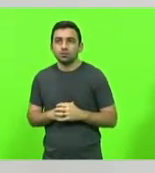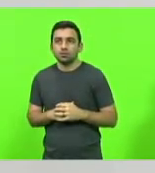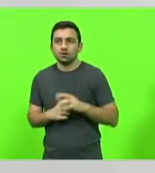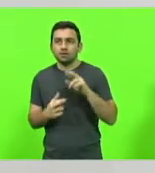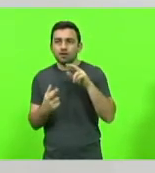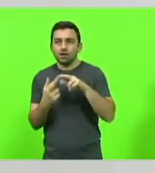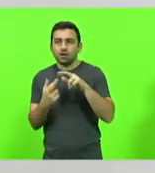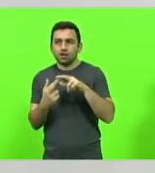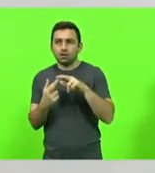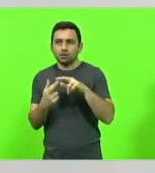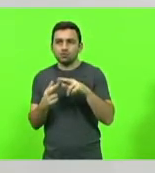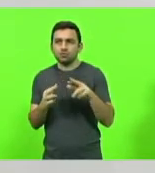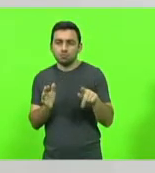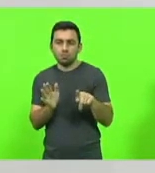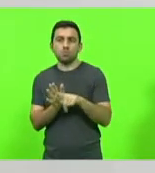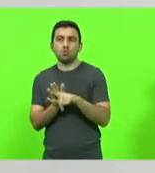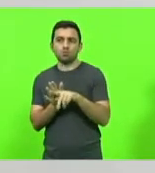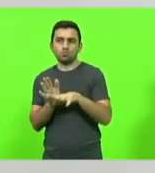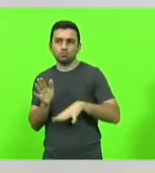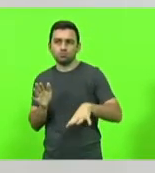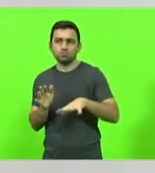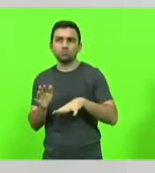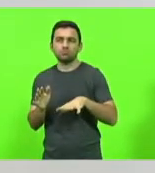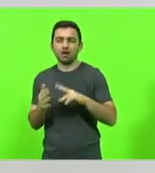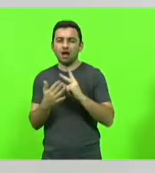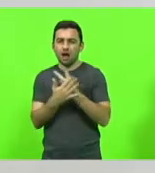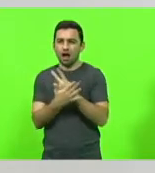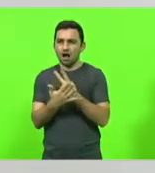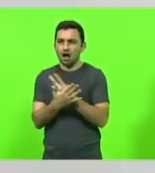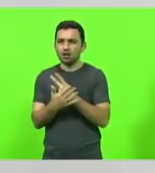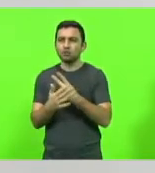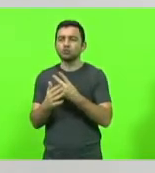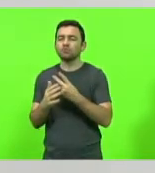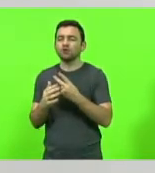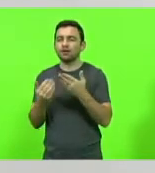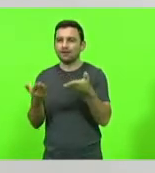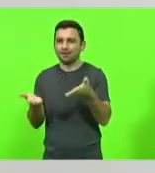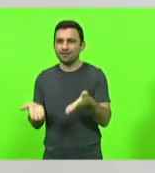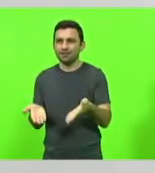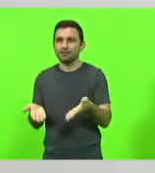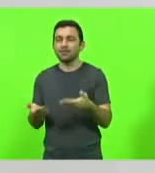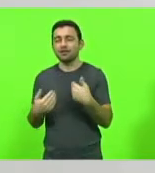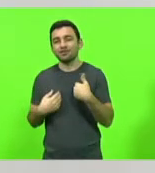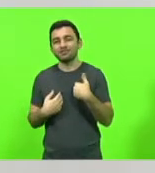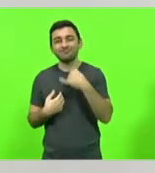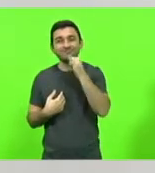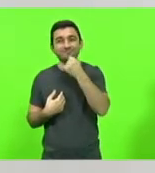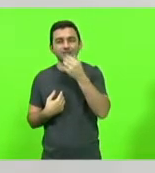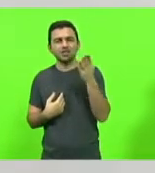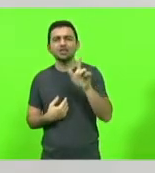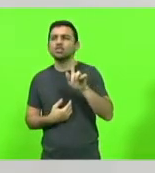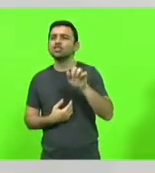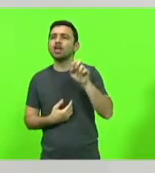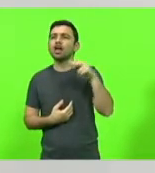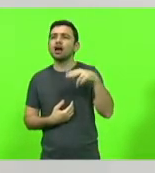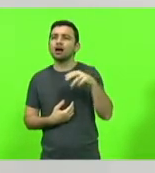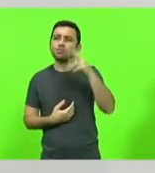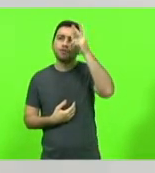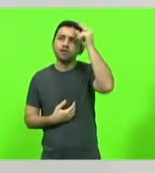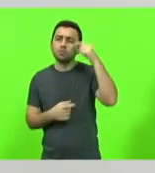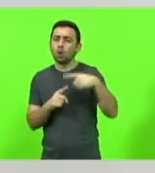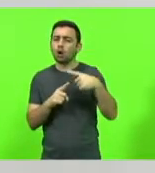referências na questão de fraude em pescados no mundo. Então, Jean, eu fico pensando por que ele encerrou esse projeto,